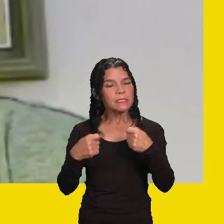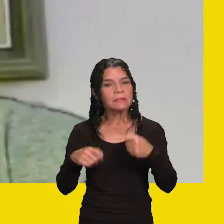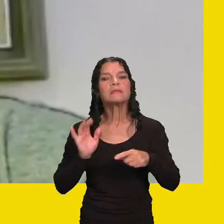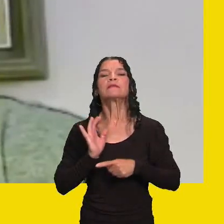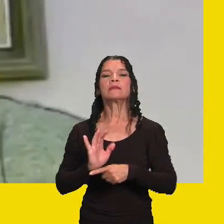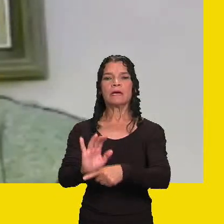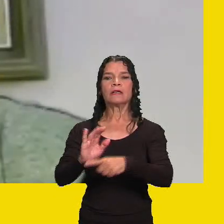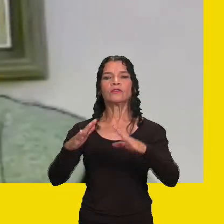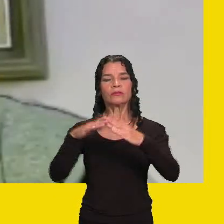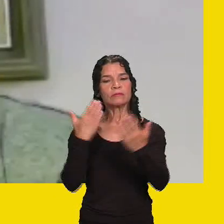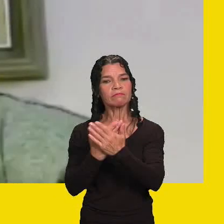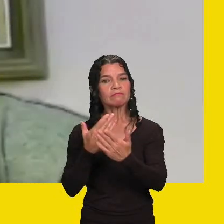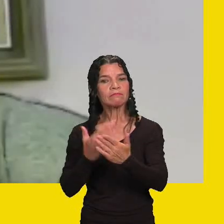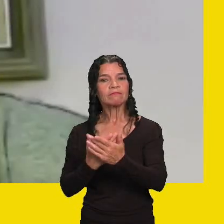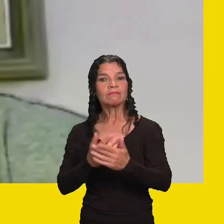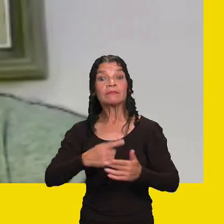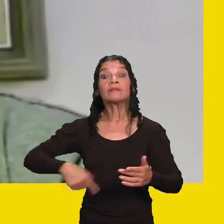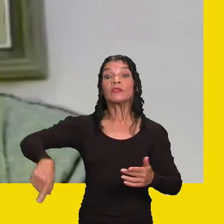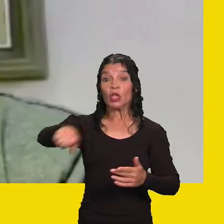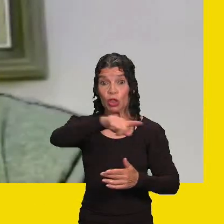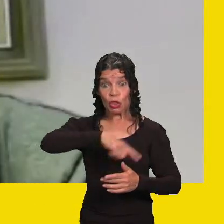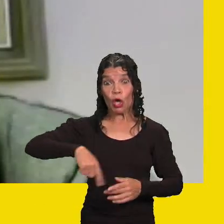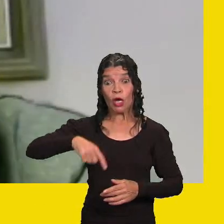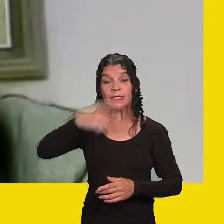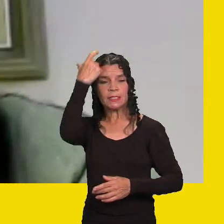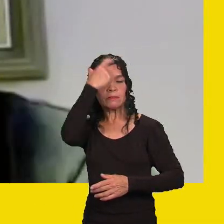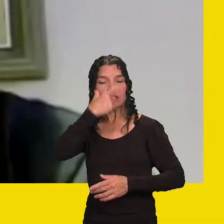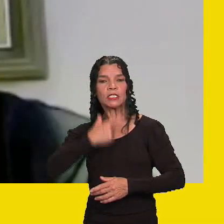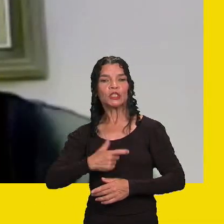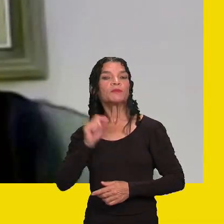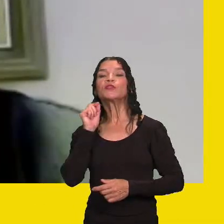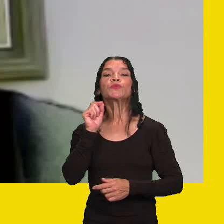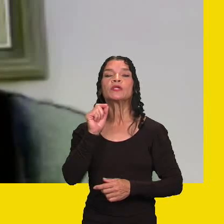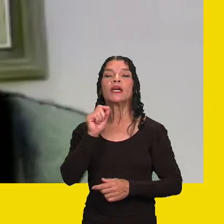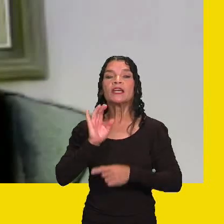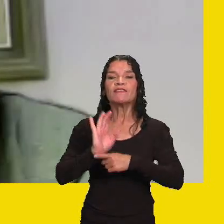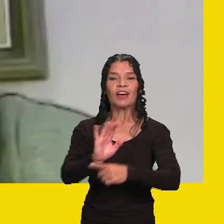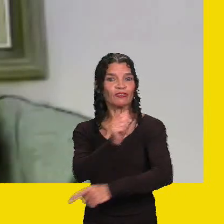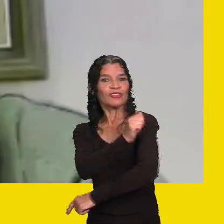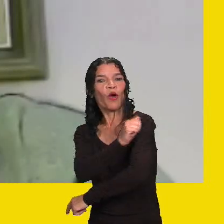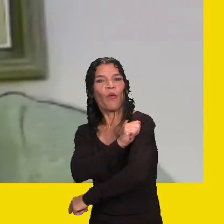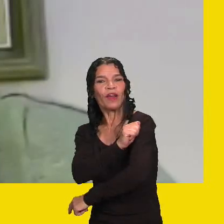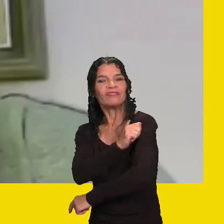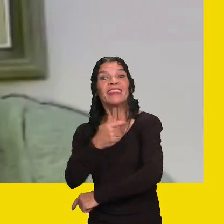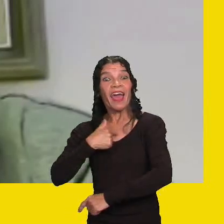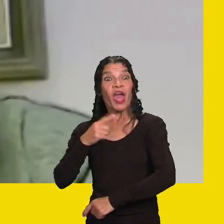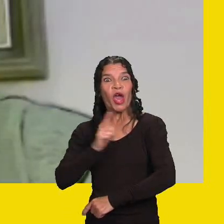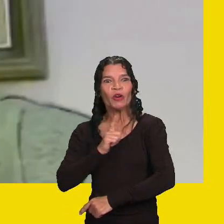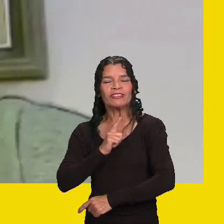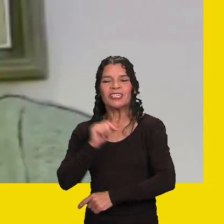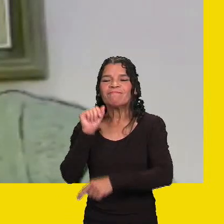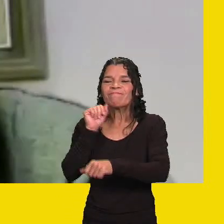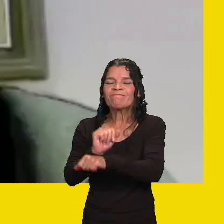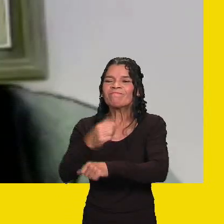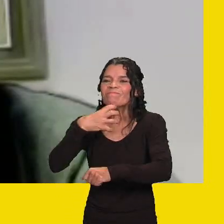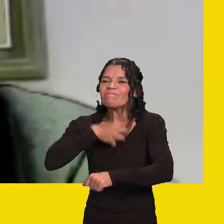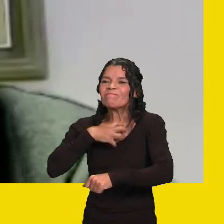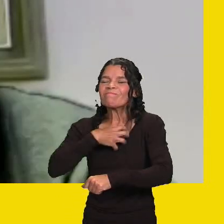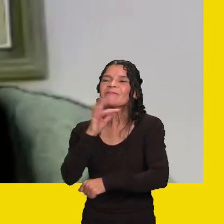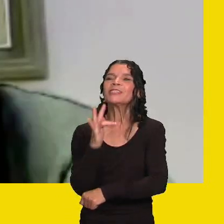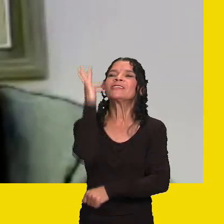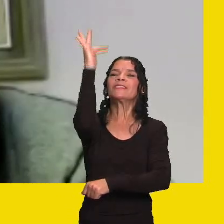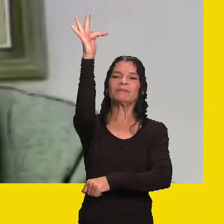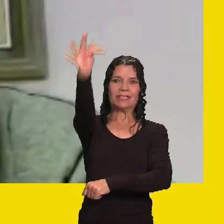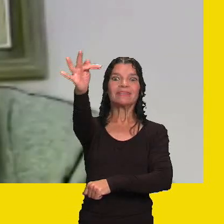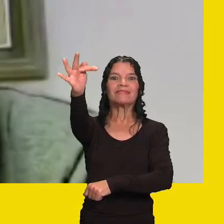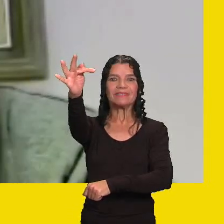escolarização. Nós seremos aqueles sujeitos em que o nosso aluno vai olhar e vai falar: eu ainda tenho uma esperança, na qual eles vão esperançar.